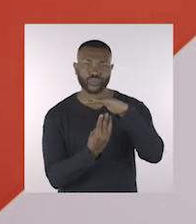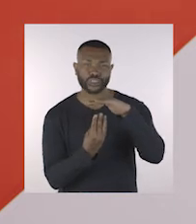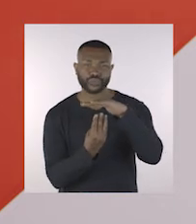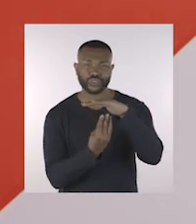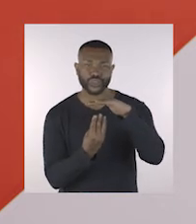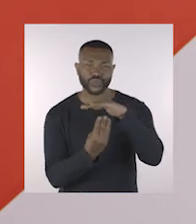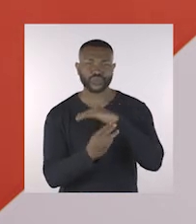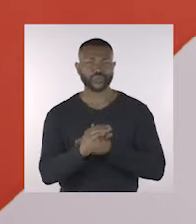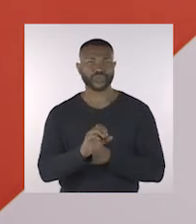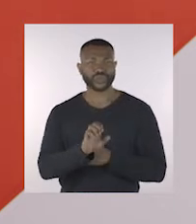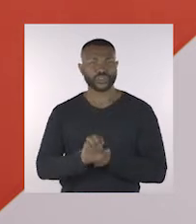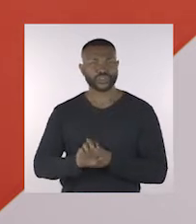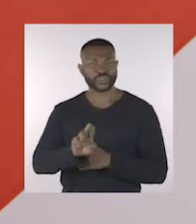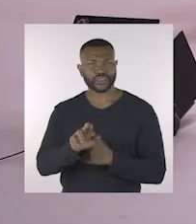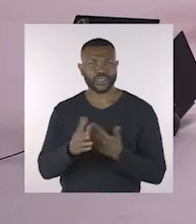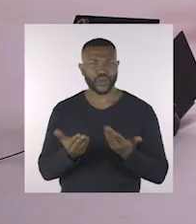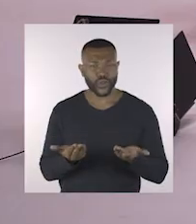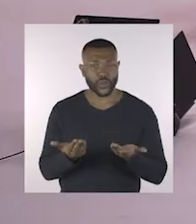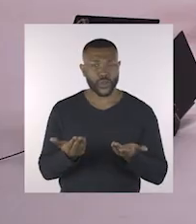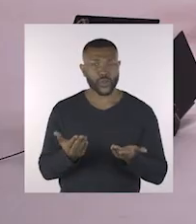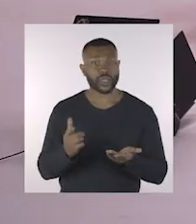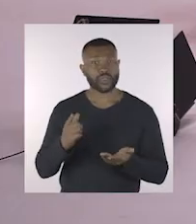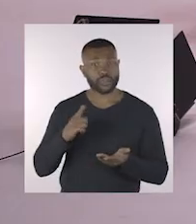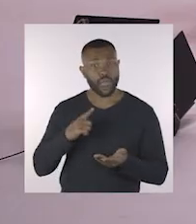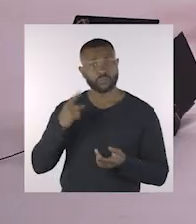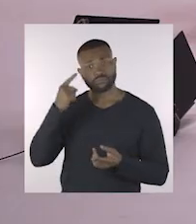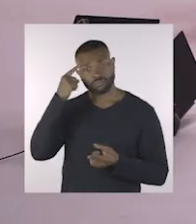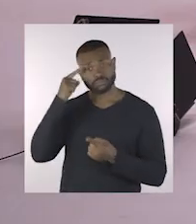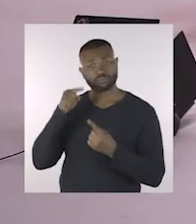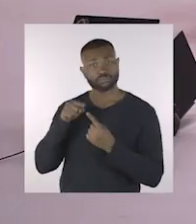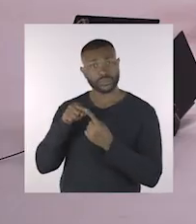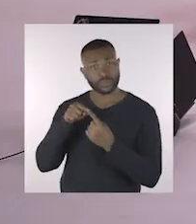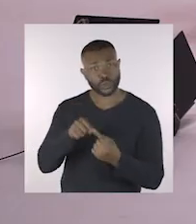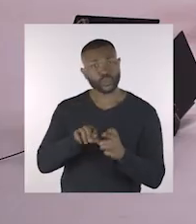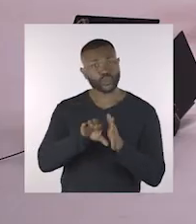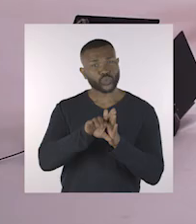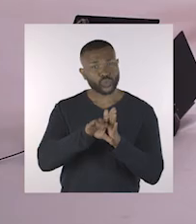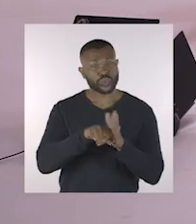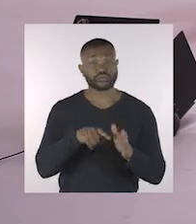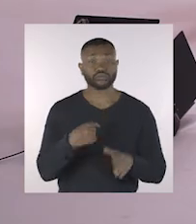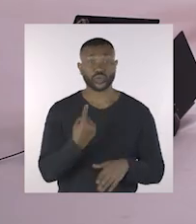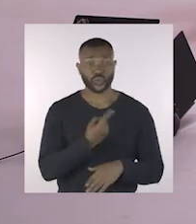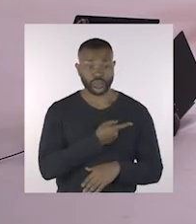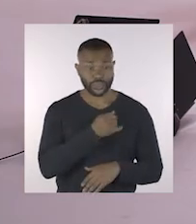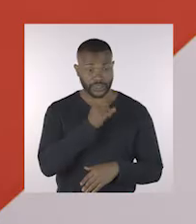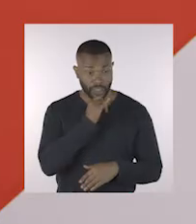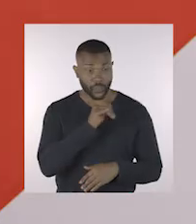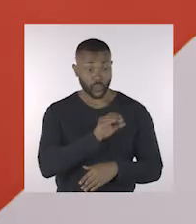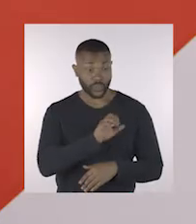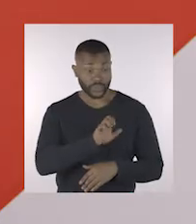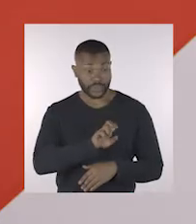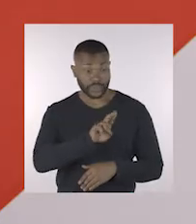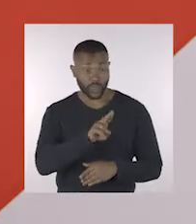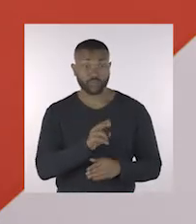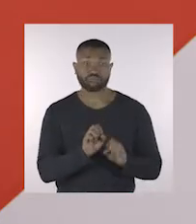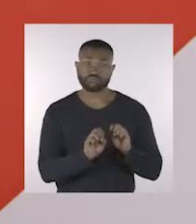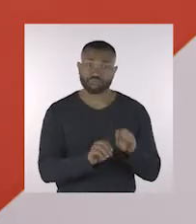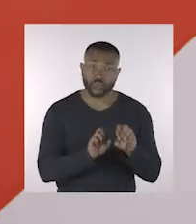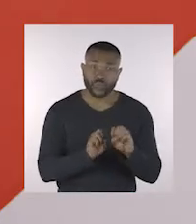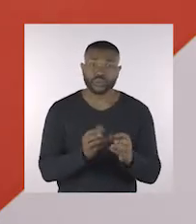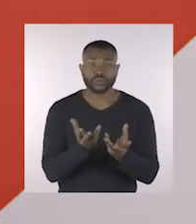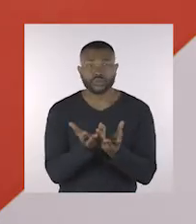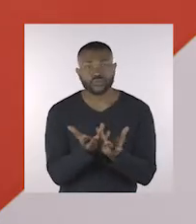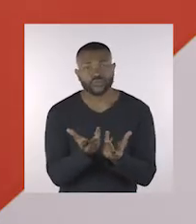nós nós que criamos o céu os céus dos céus teu tinha uma concepção e tem uma concepção para nós que é você dá uma educação